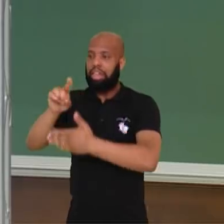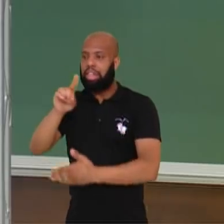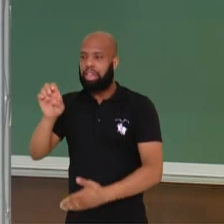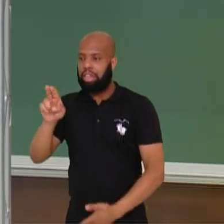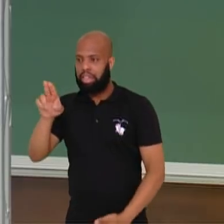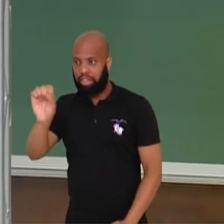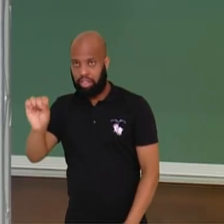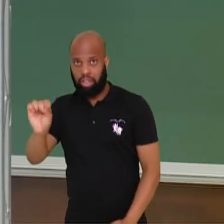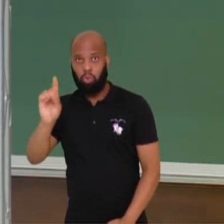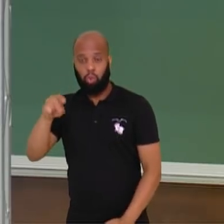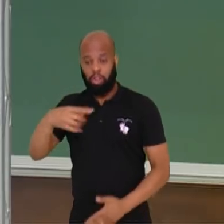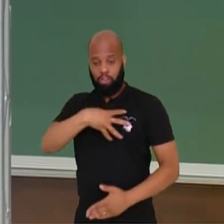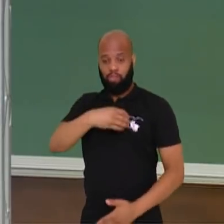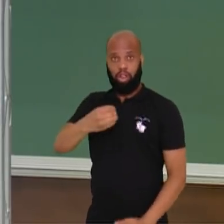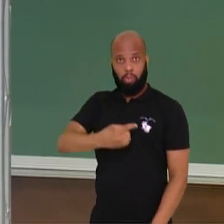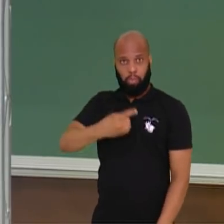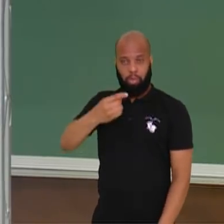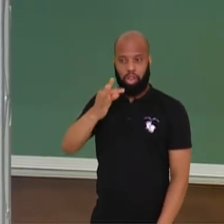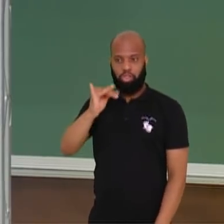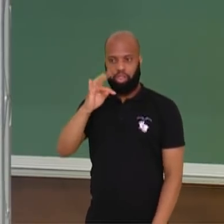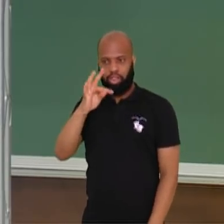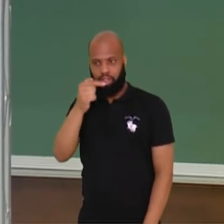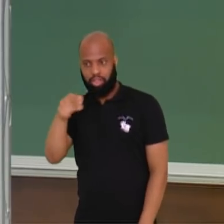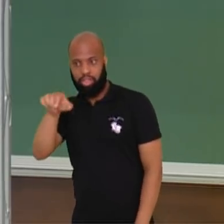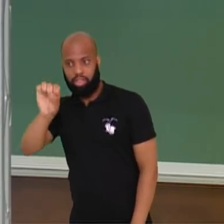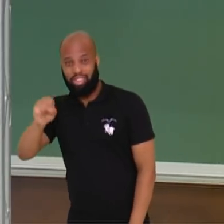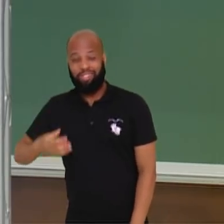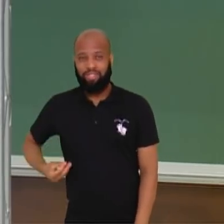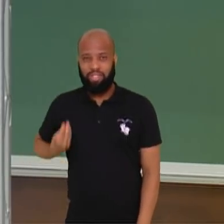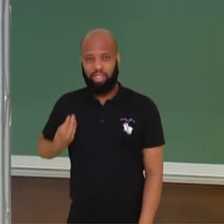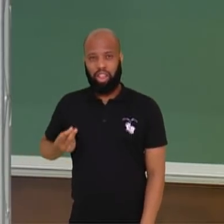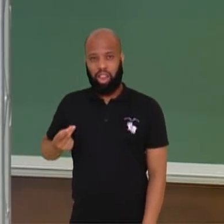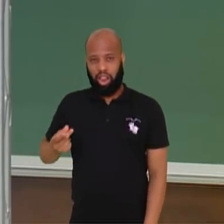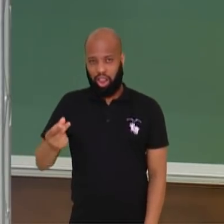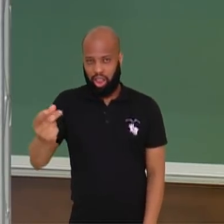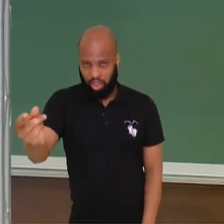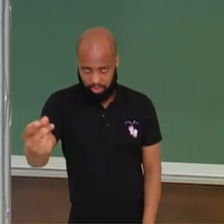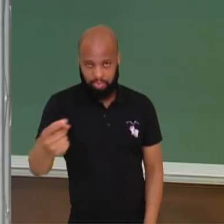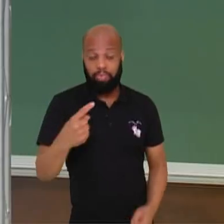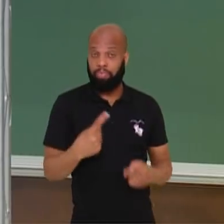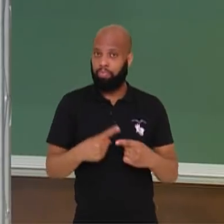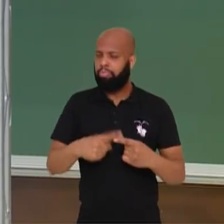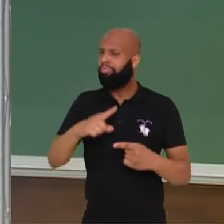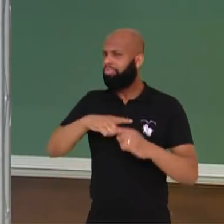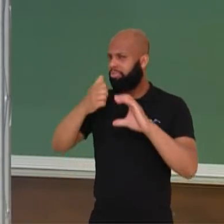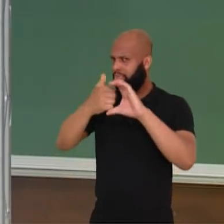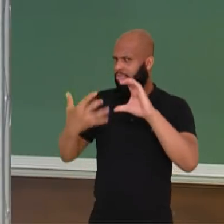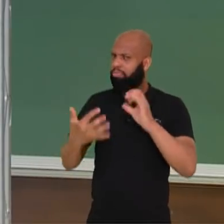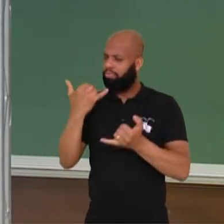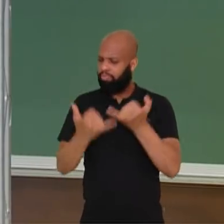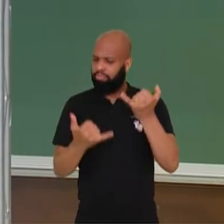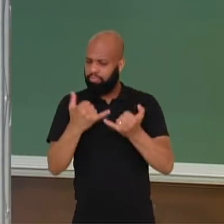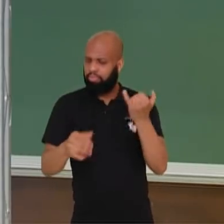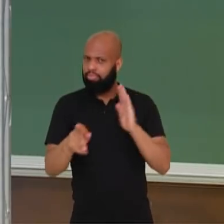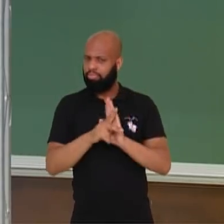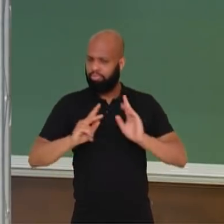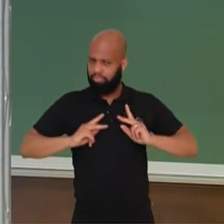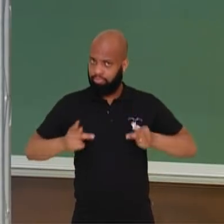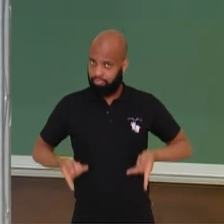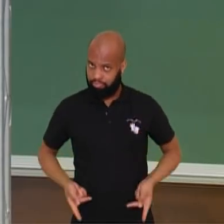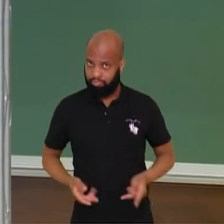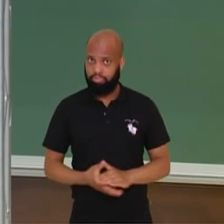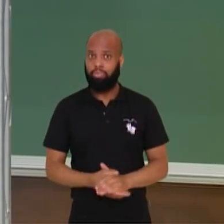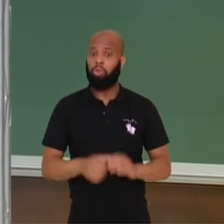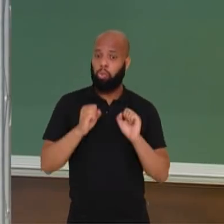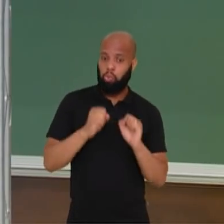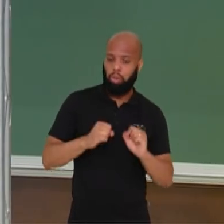eram filhos dos primeiros titãs e eram imortais, mesmo que tenham características parecidas com as dos seres humanos, né?